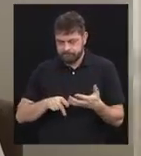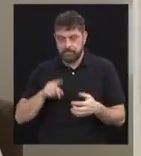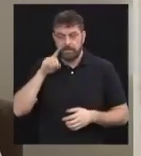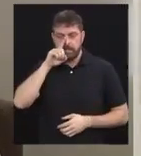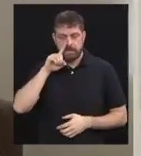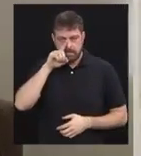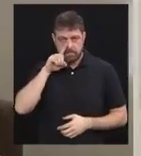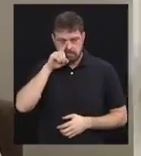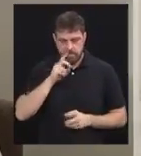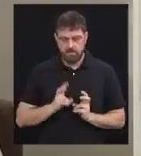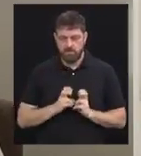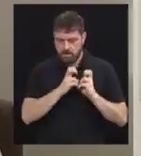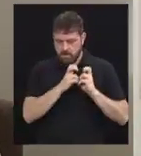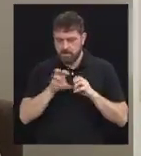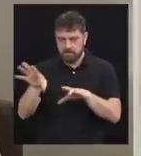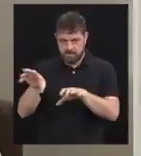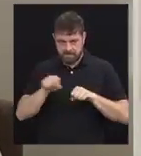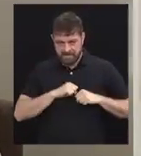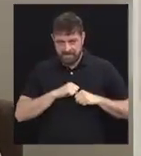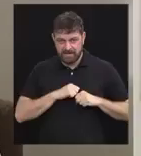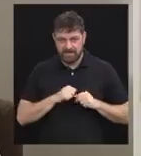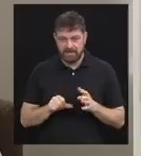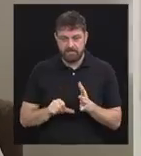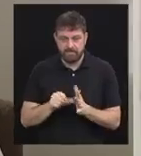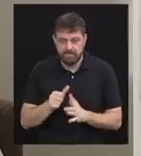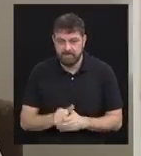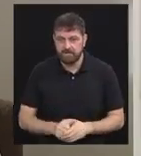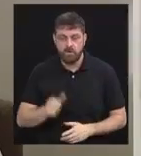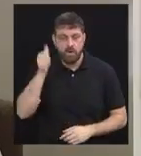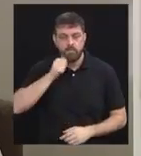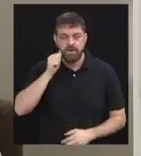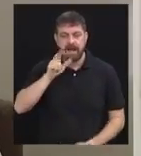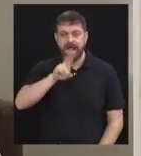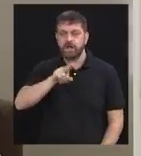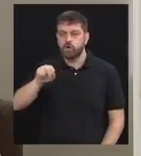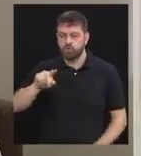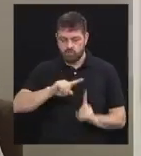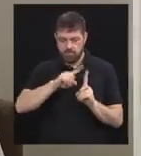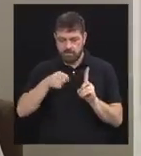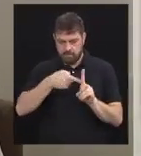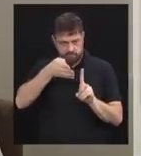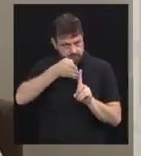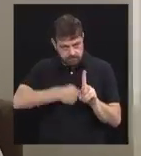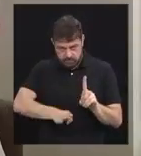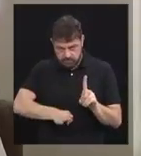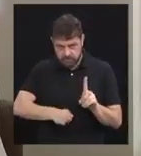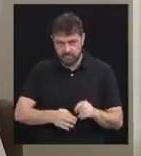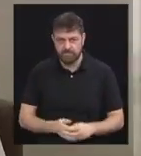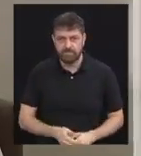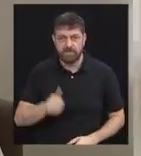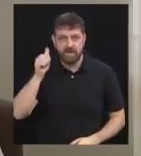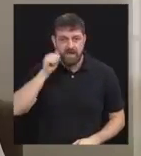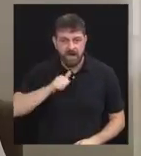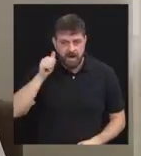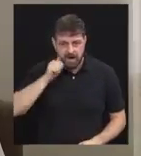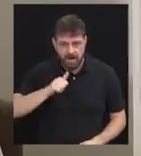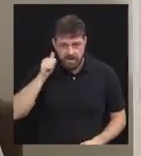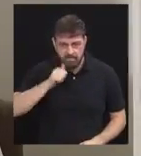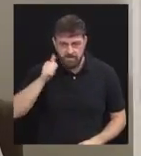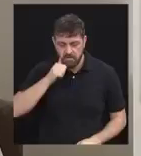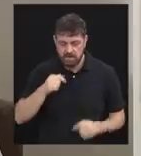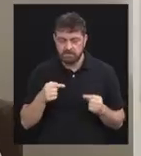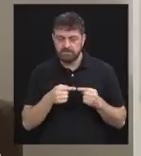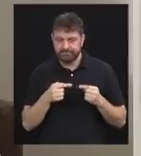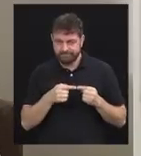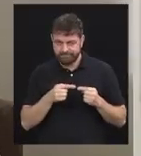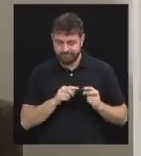nós já discutimos, mas primeiro ser nulípara, segundo ter a idade, ser mulher. Mulher, o câncer